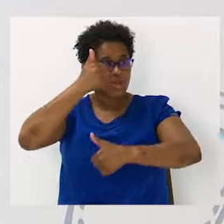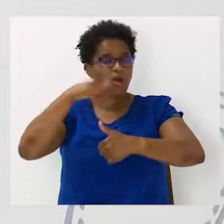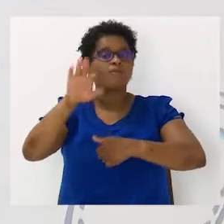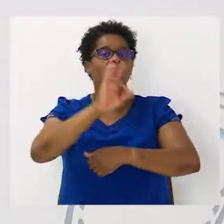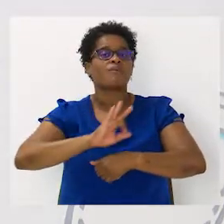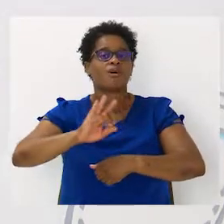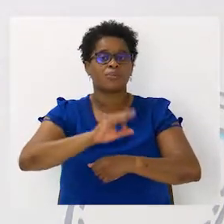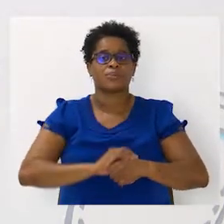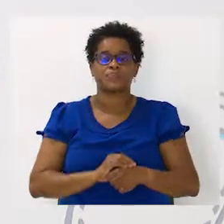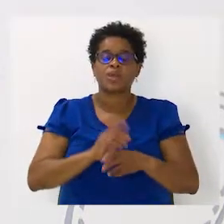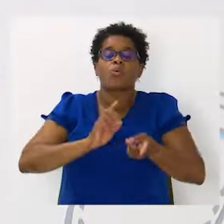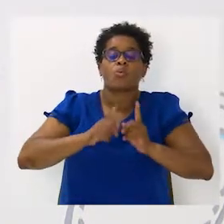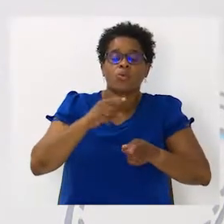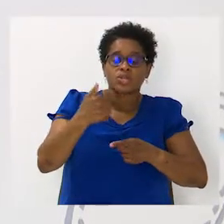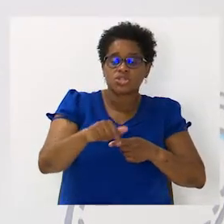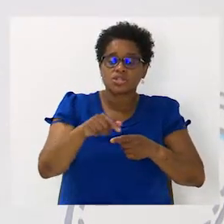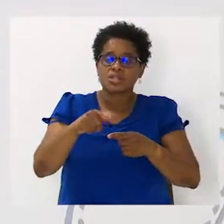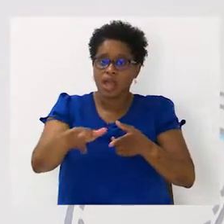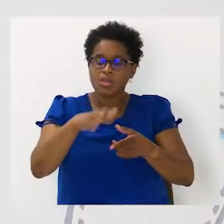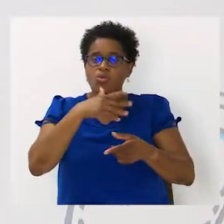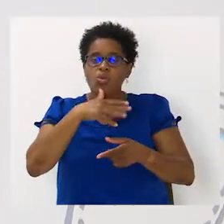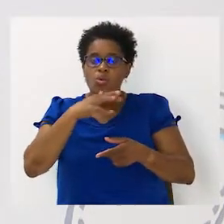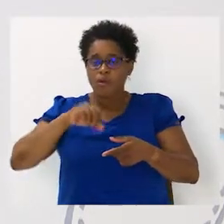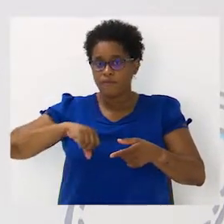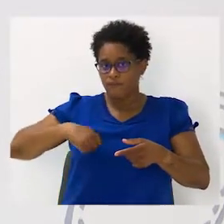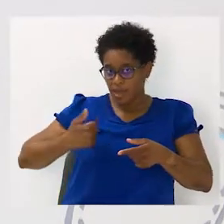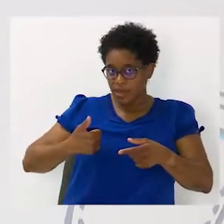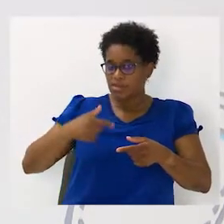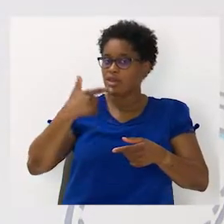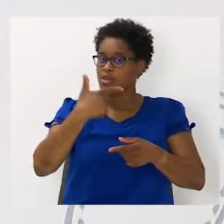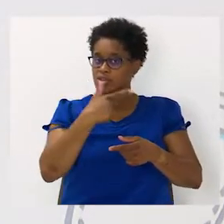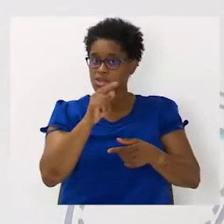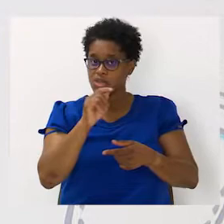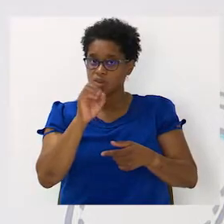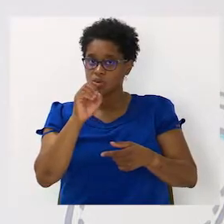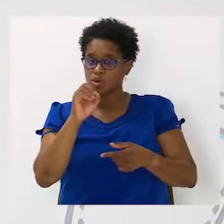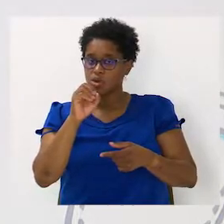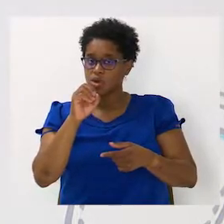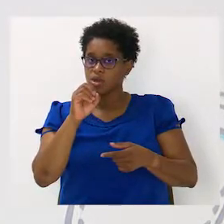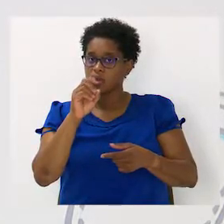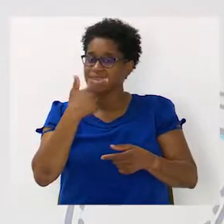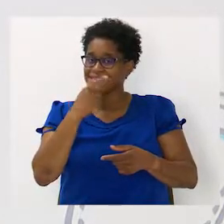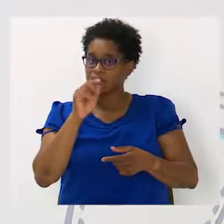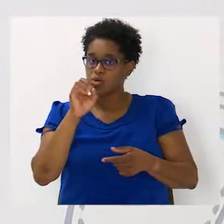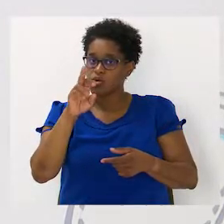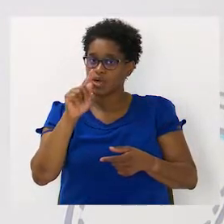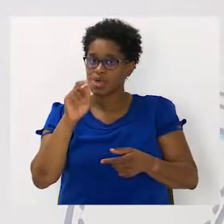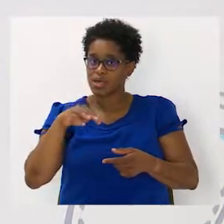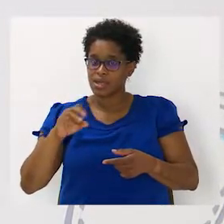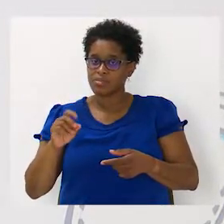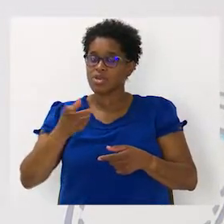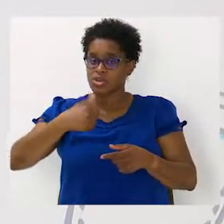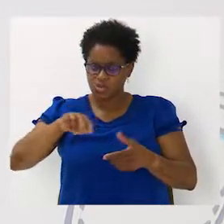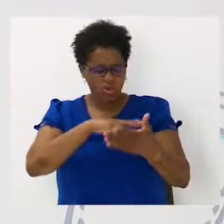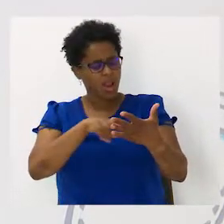forma. O que está fundo verde é o teorema é o enunciado do teorema que nós